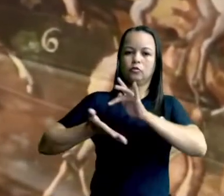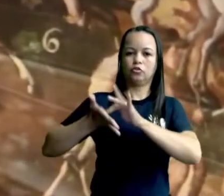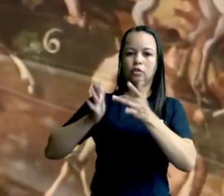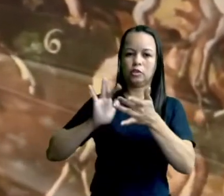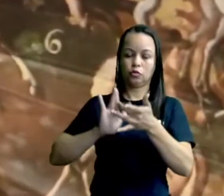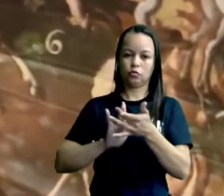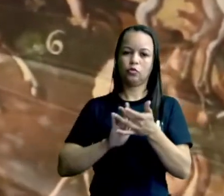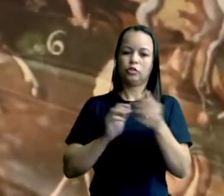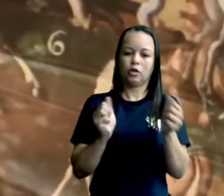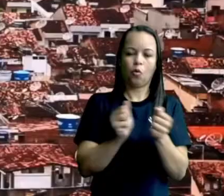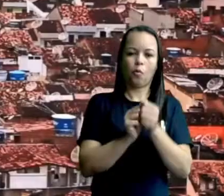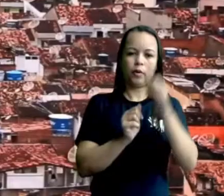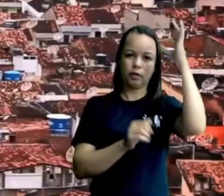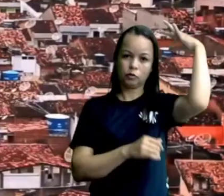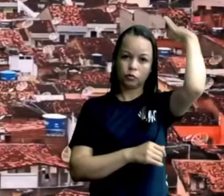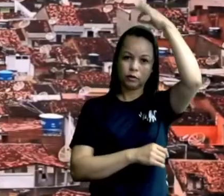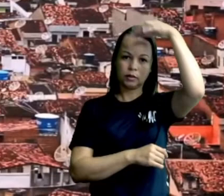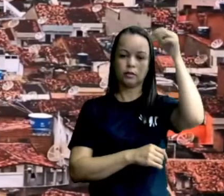Santo Antão.